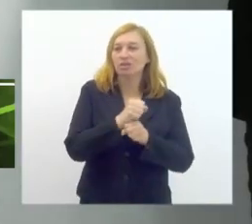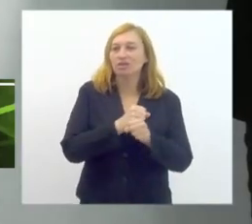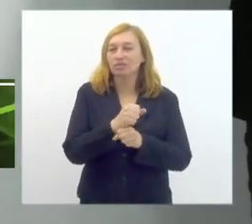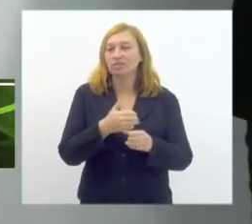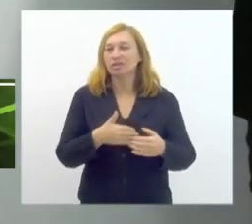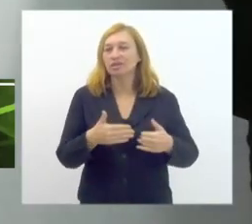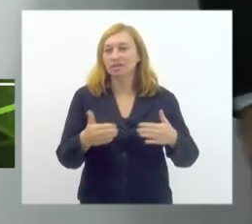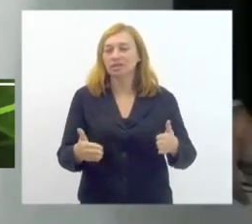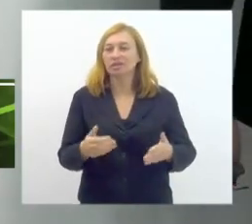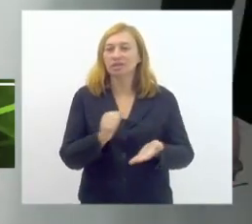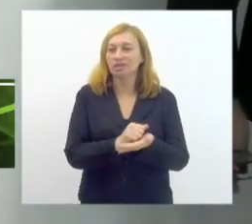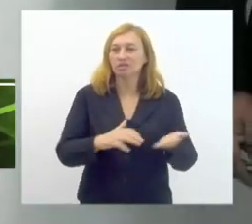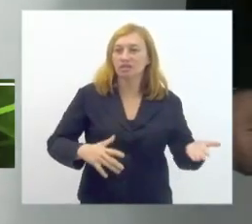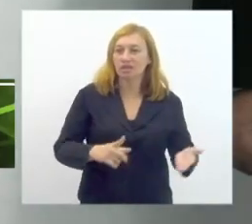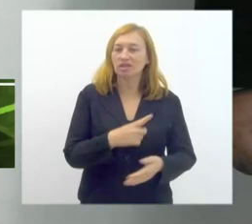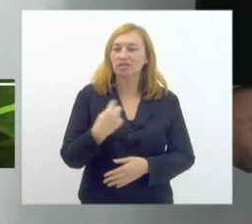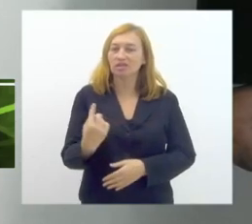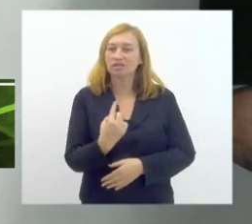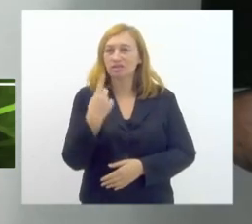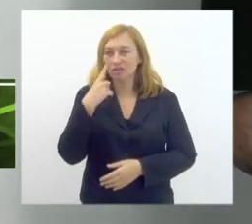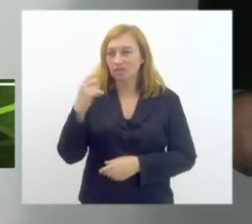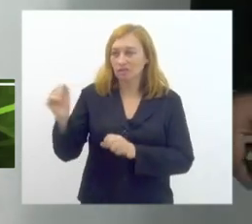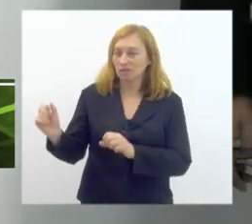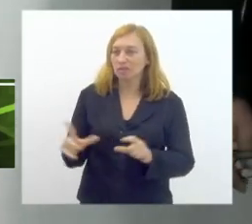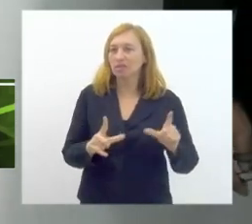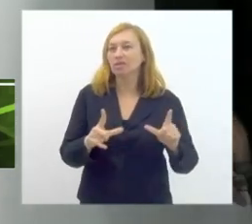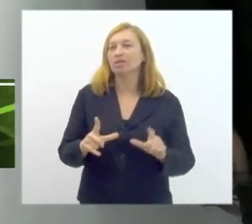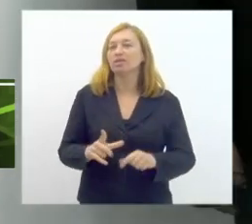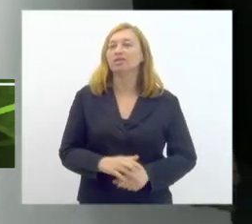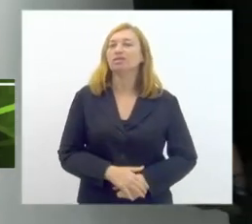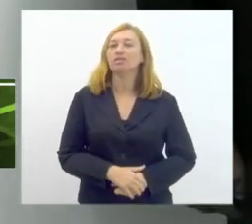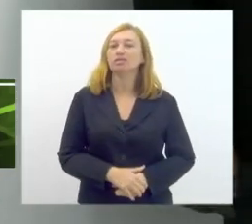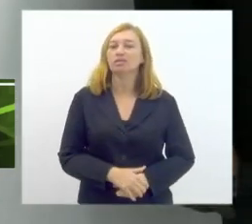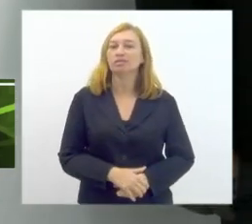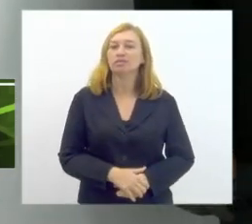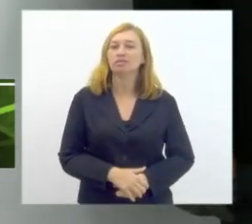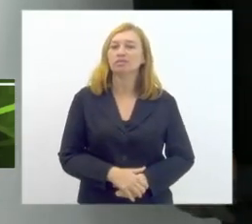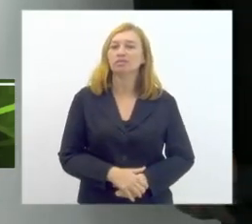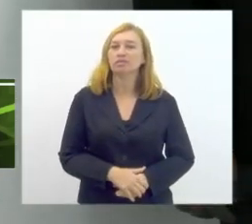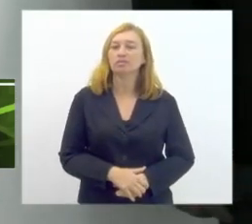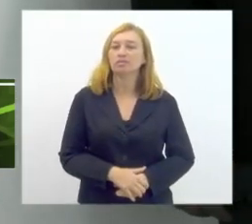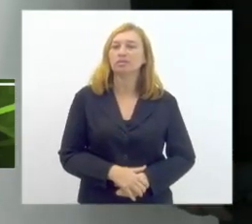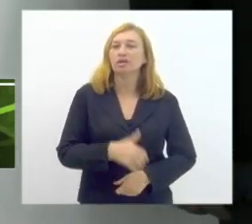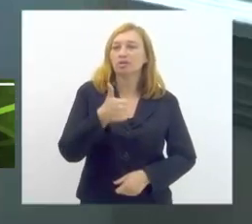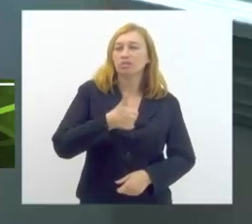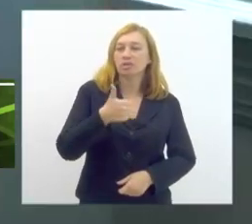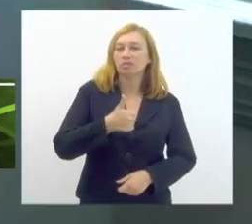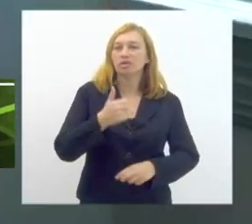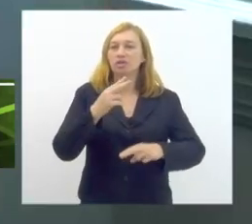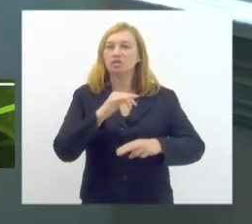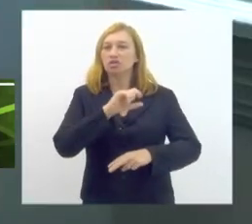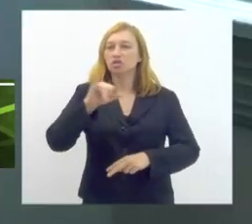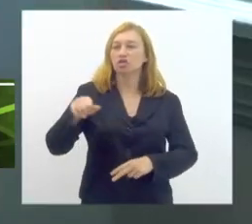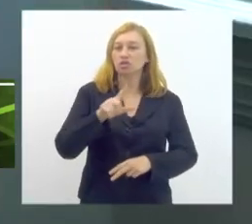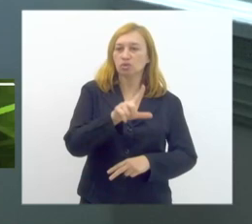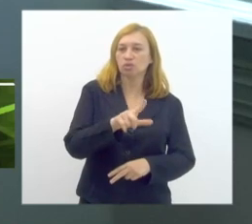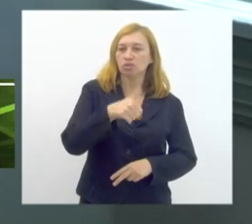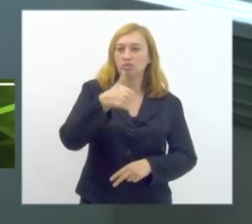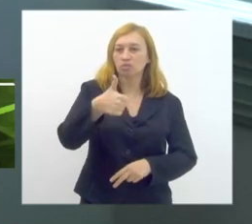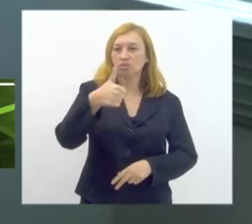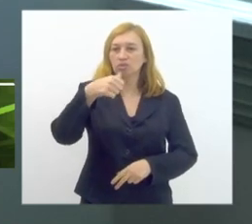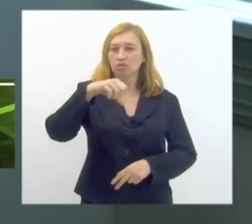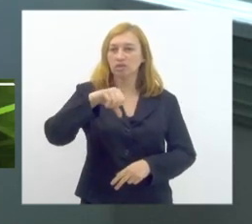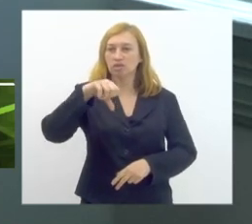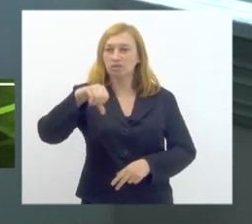inauguramos nossas atividades, vocês podem ver no próximo slide, a partir de 1º de julho de 1998,